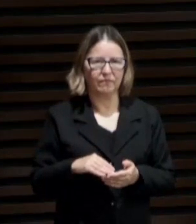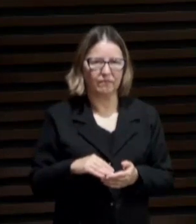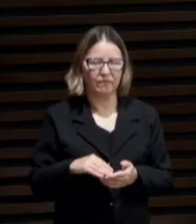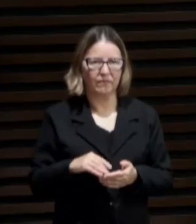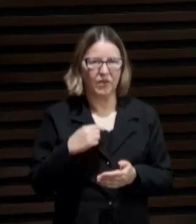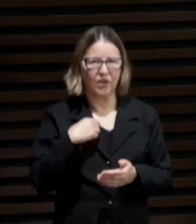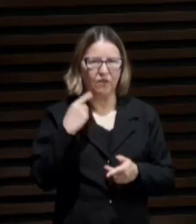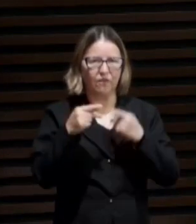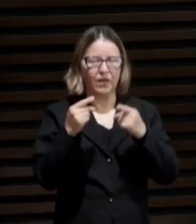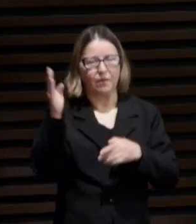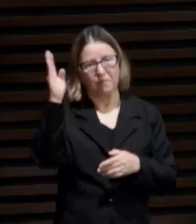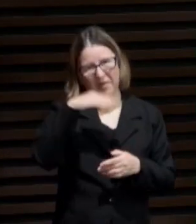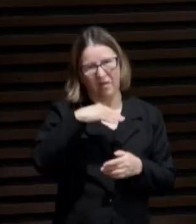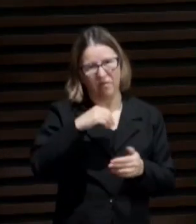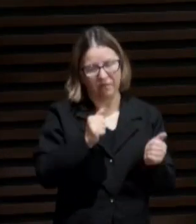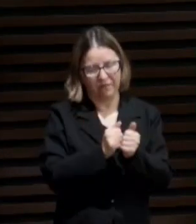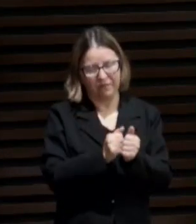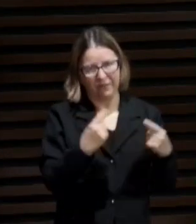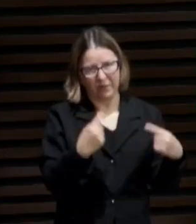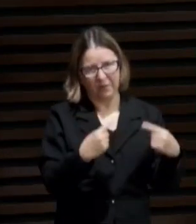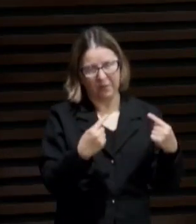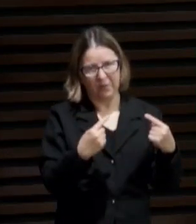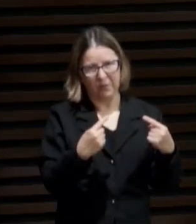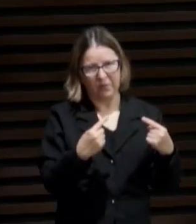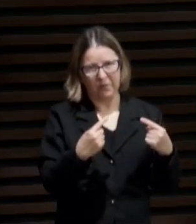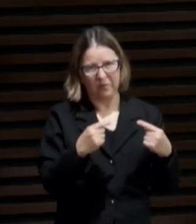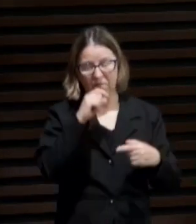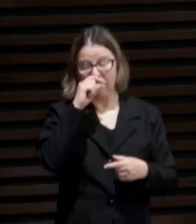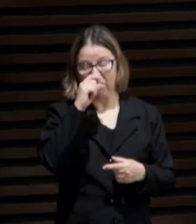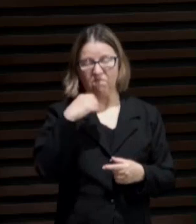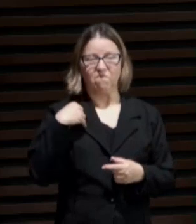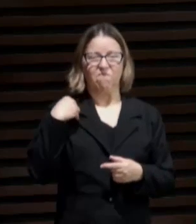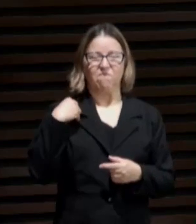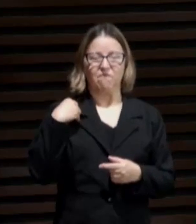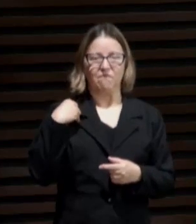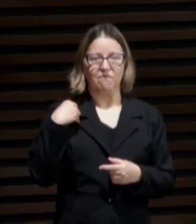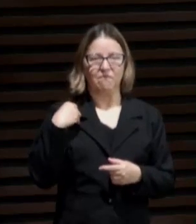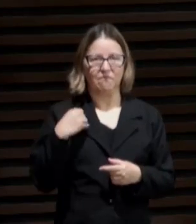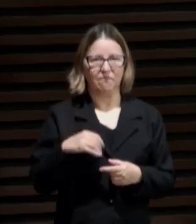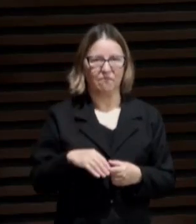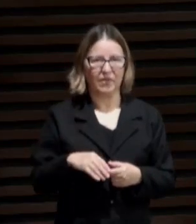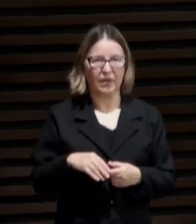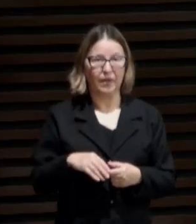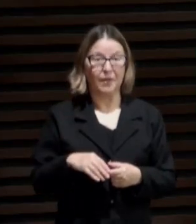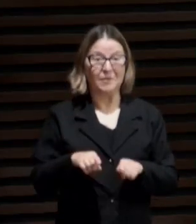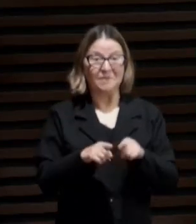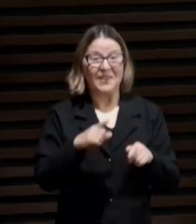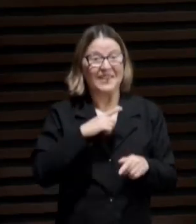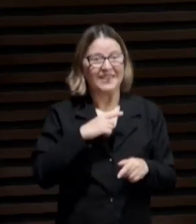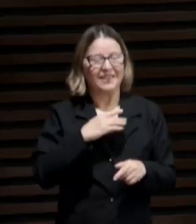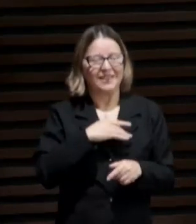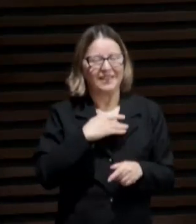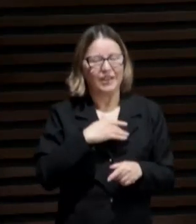era blasfemo, perseguidor, insolente, mas obtive misericórdia, porque o fiz